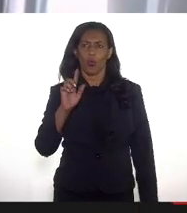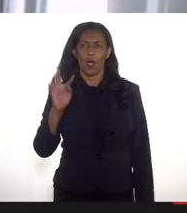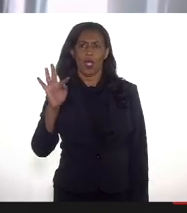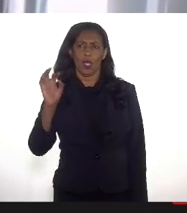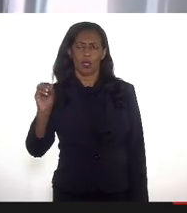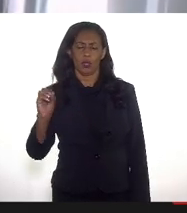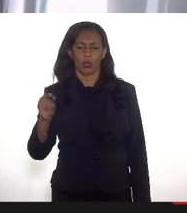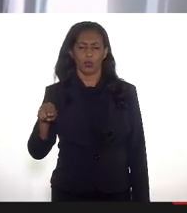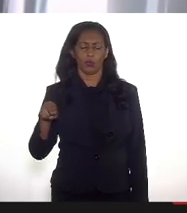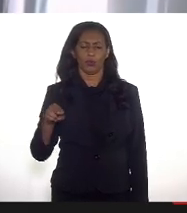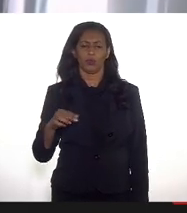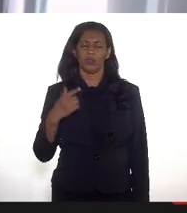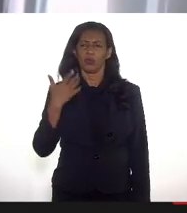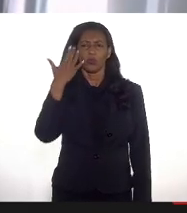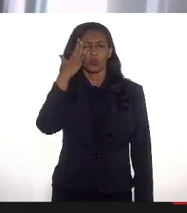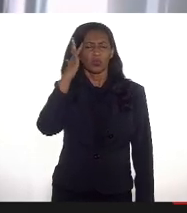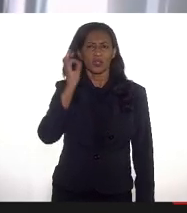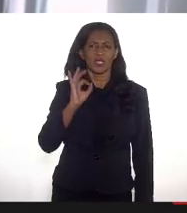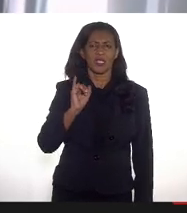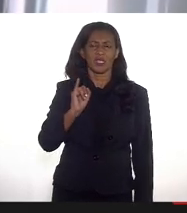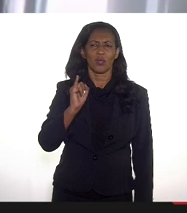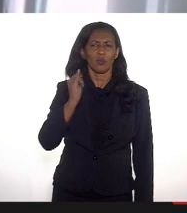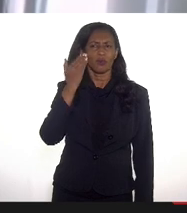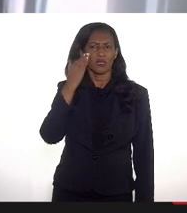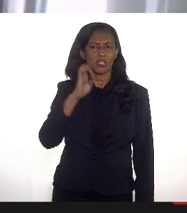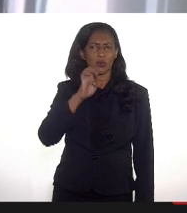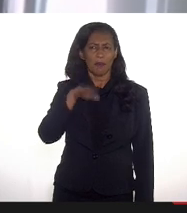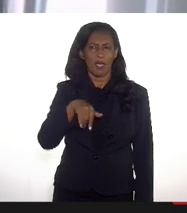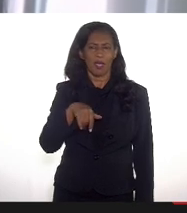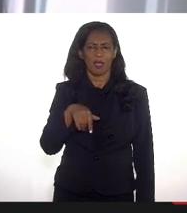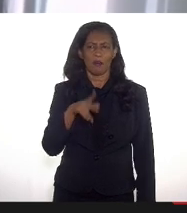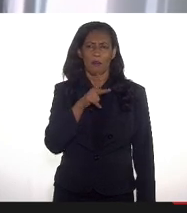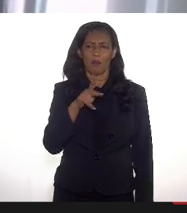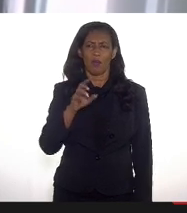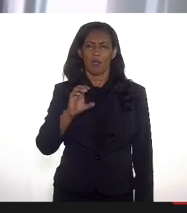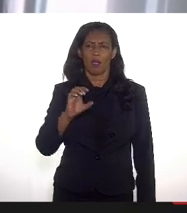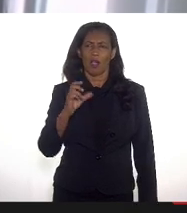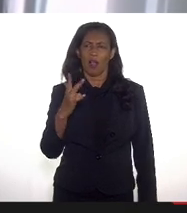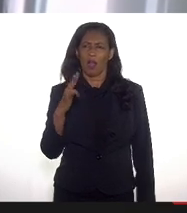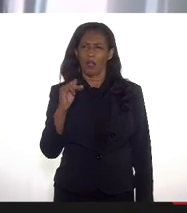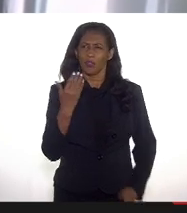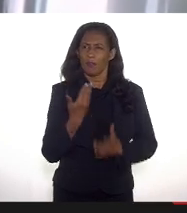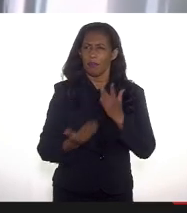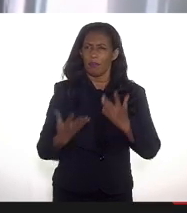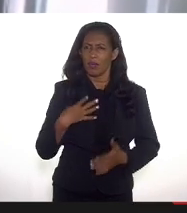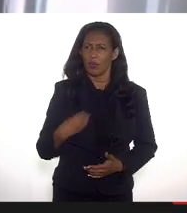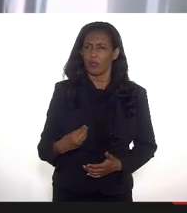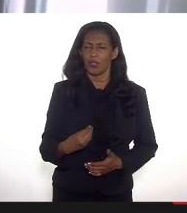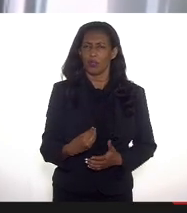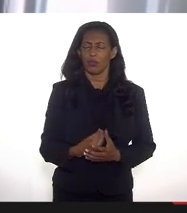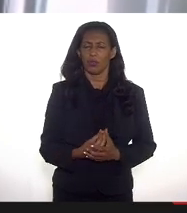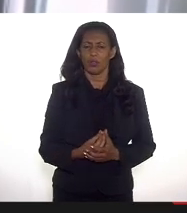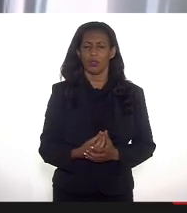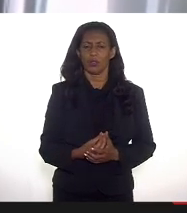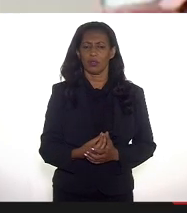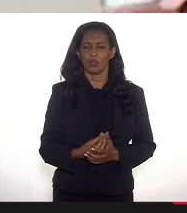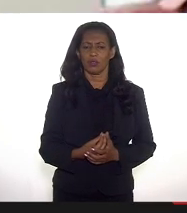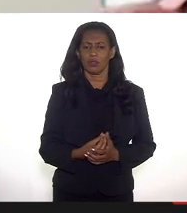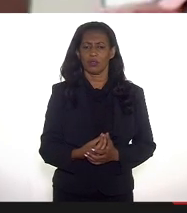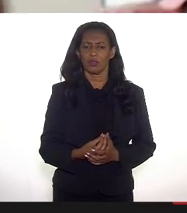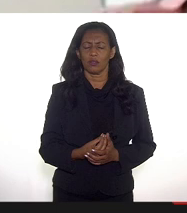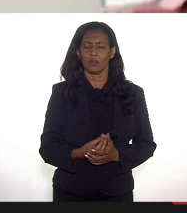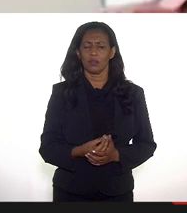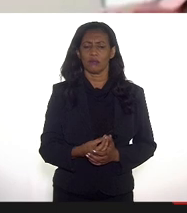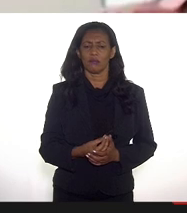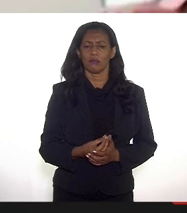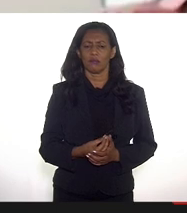eu não sei se eu entendi bem, mas a nossa diretora, a professora Cláudia, disse que perdeu um filho, foi isso? Foi, Valdeque, infelizmente. A gente